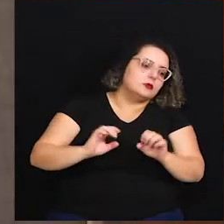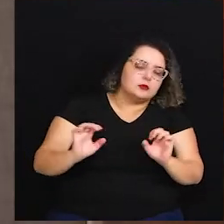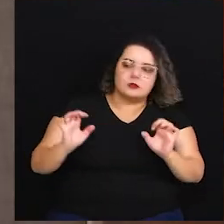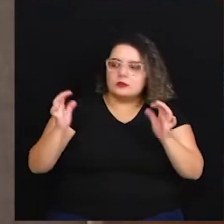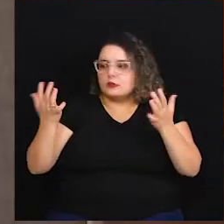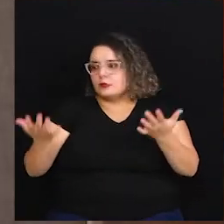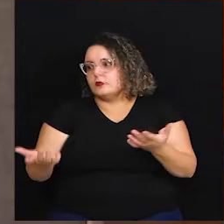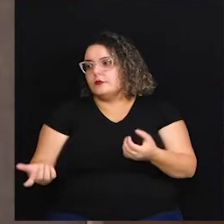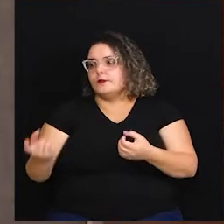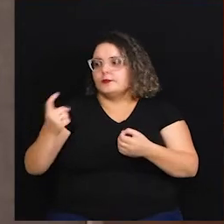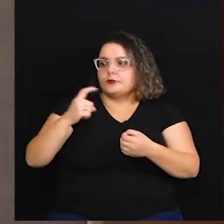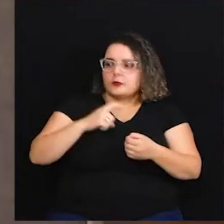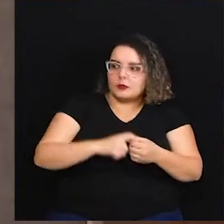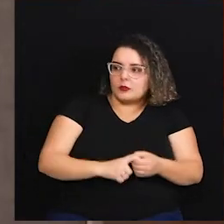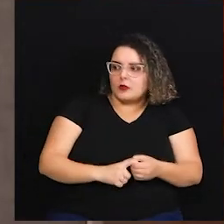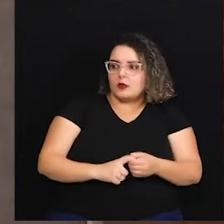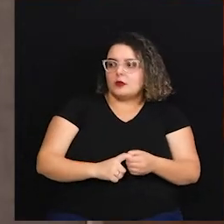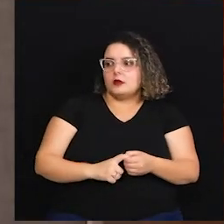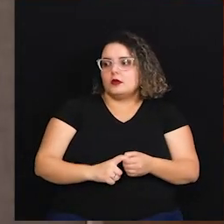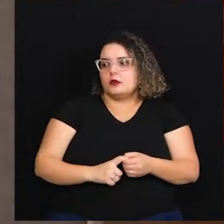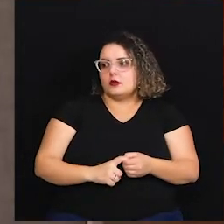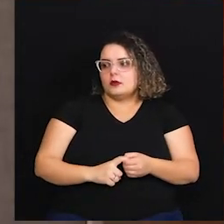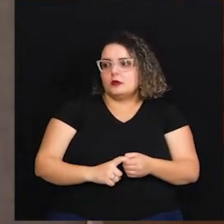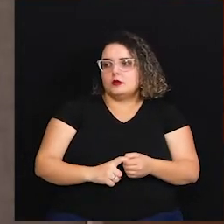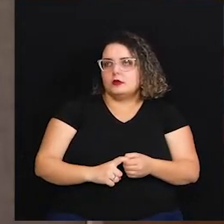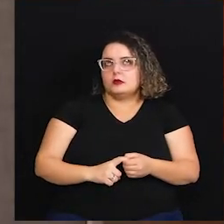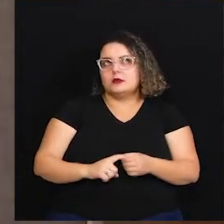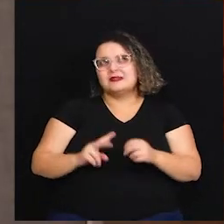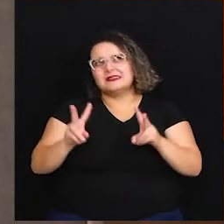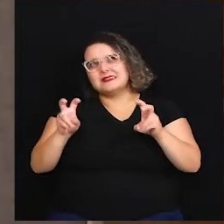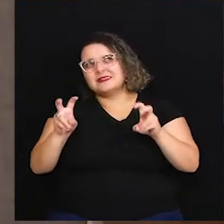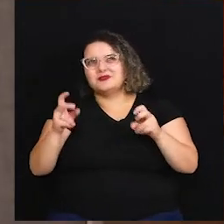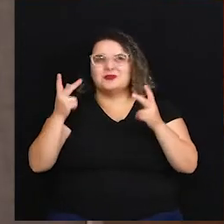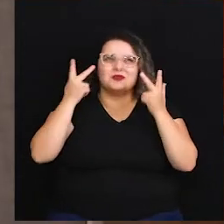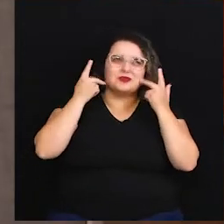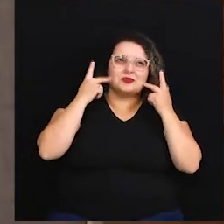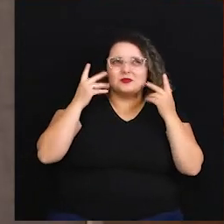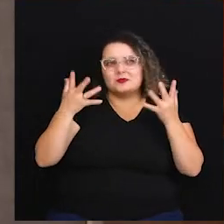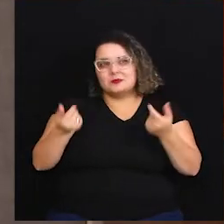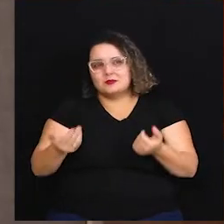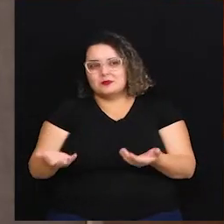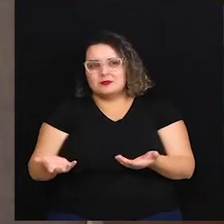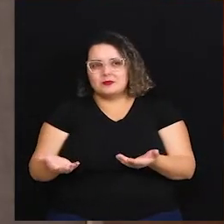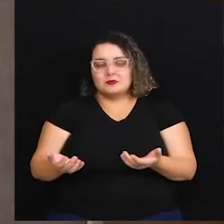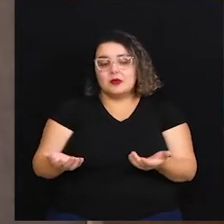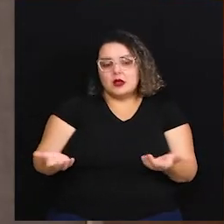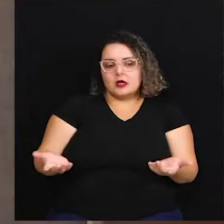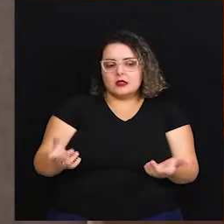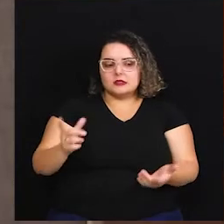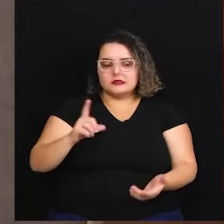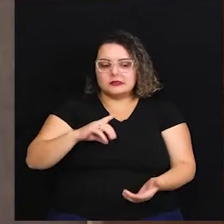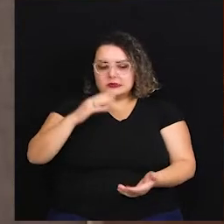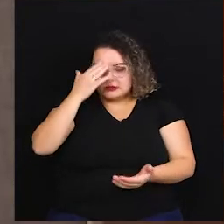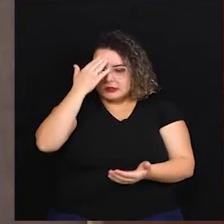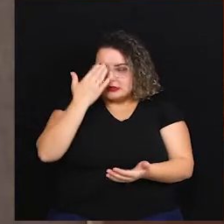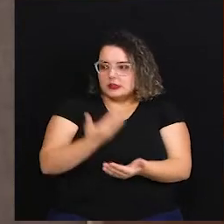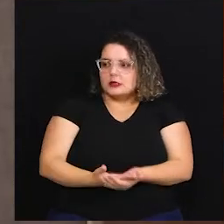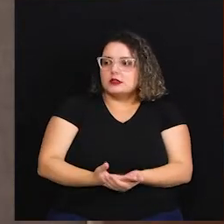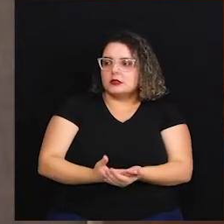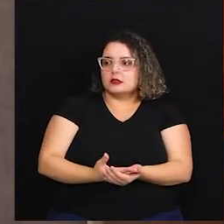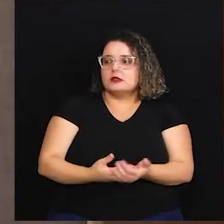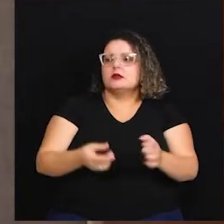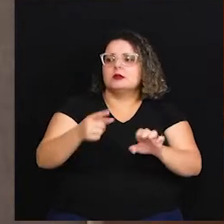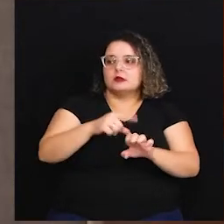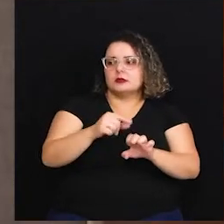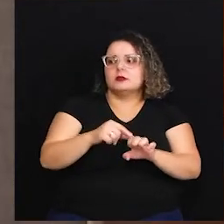a ter eventos, a gente volta de certa forma, não a normalidade total, mas a ter essa